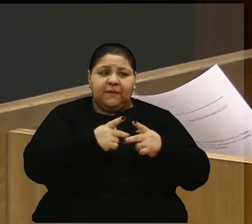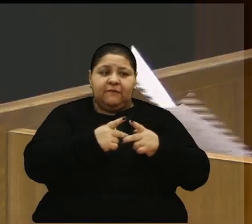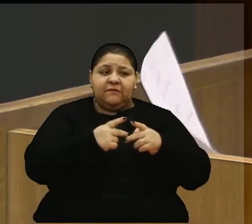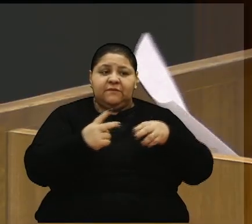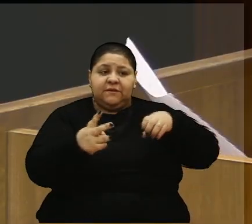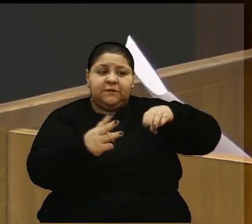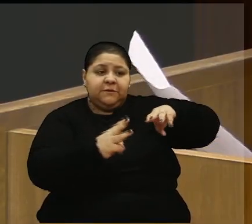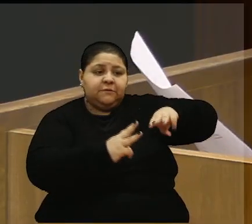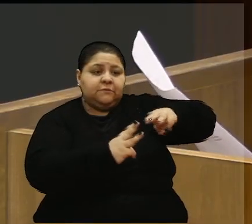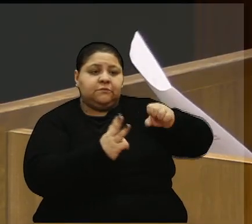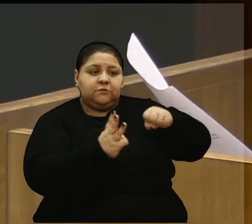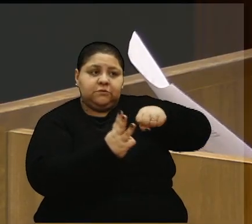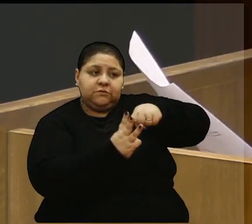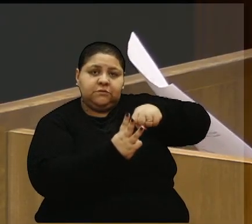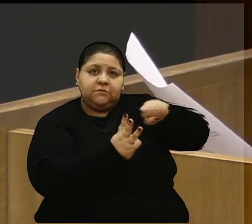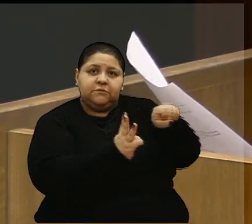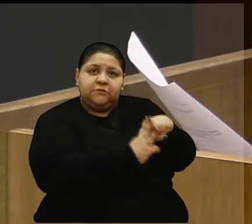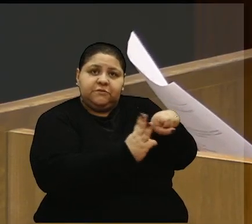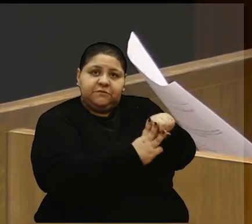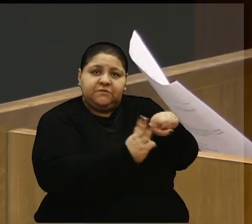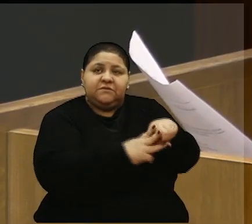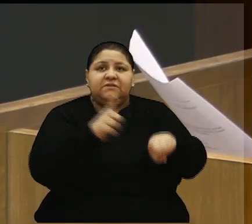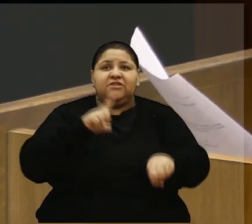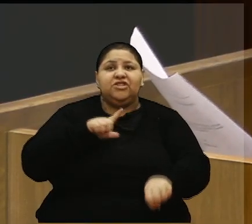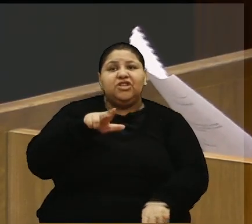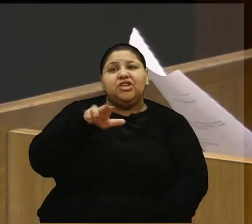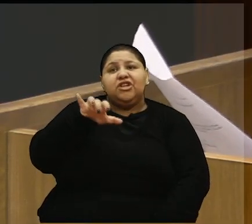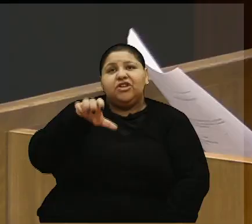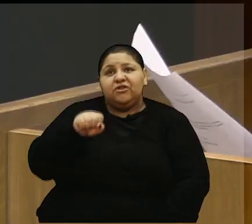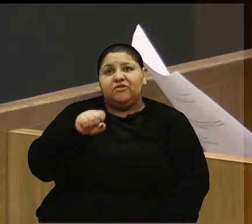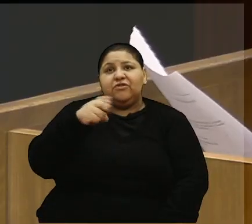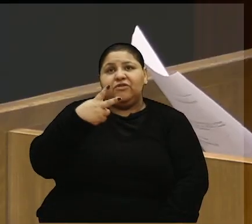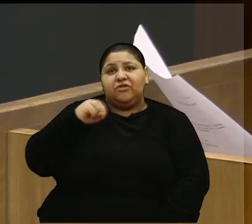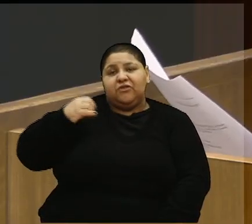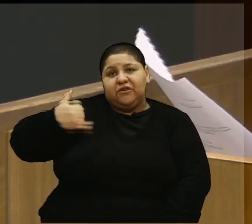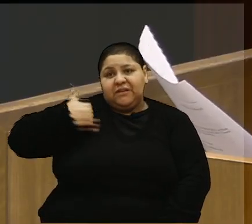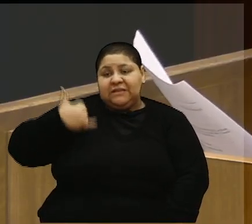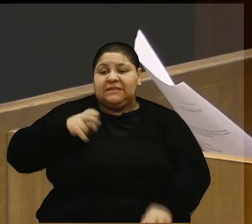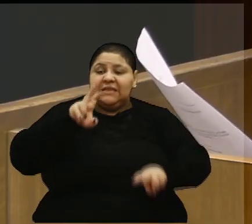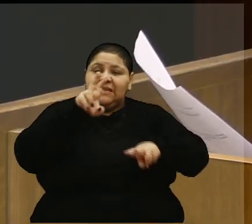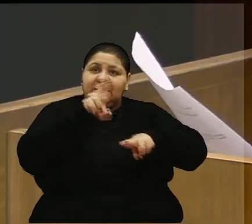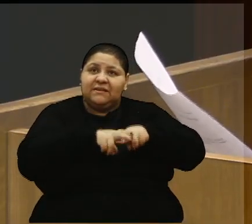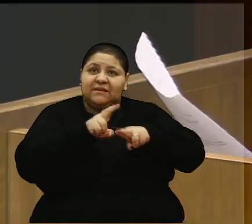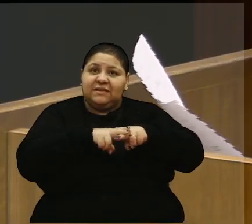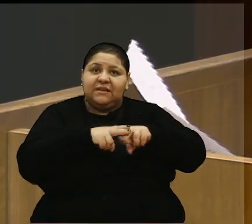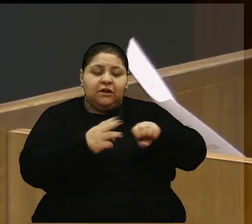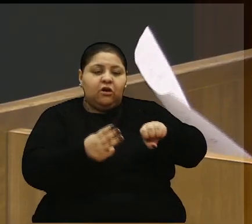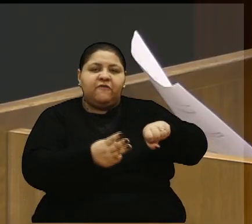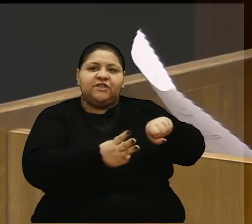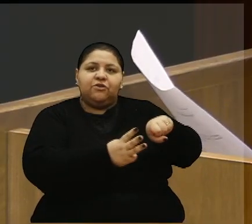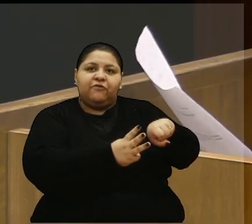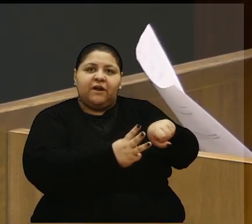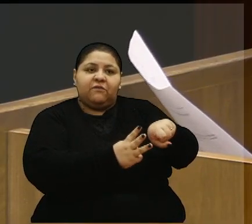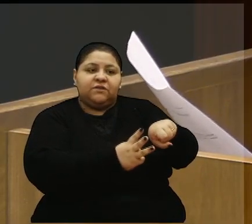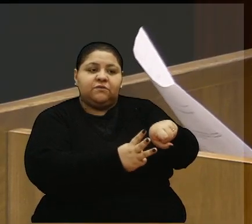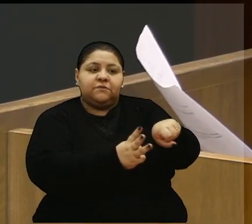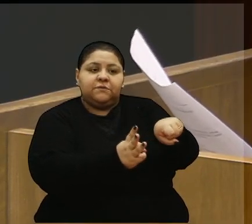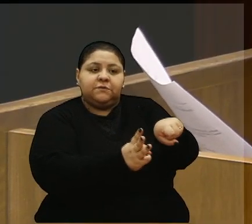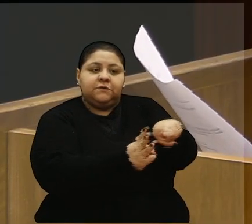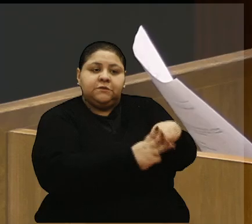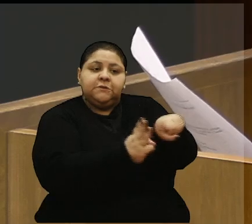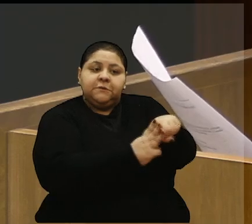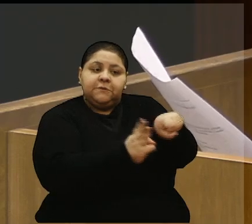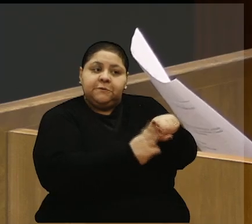meses atrás, tinha Luísa Eduarda Leôncio, de 20 anos, sentada lá na Volkswagen. Quem que é a Luísa? Uma